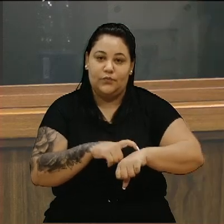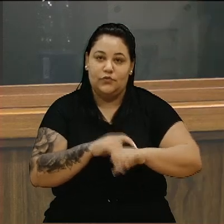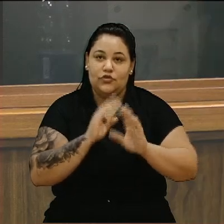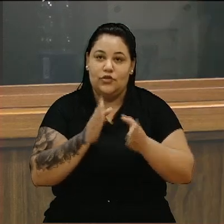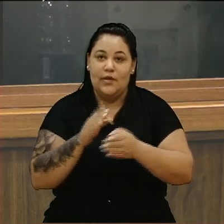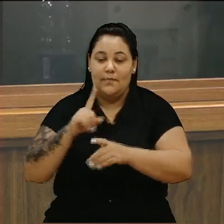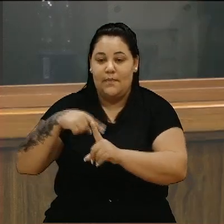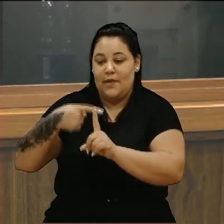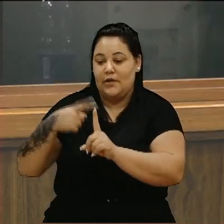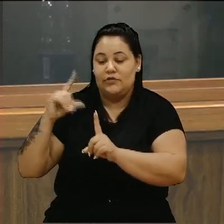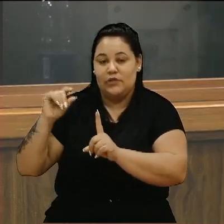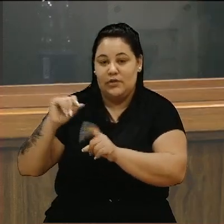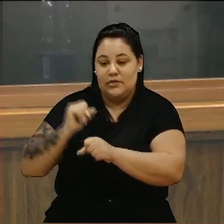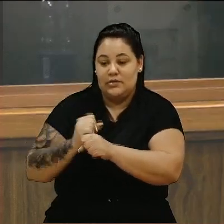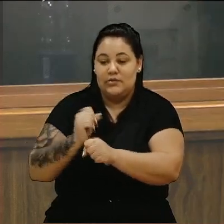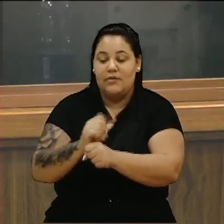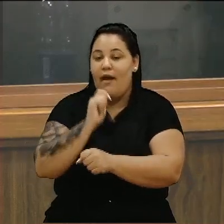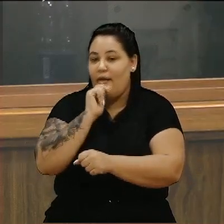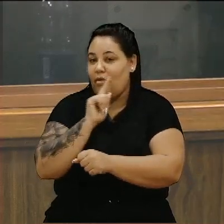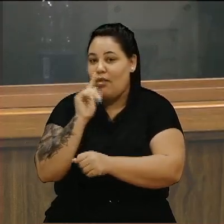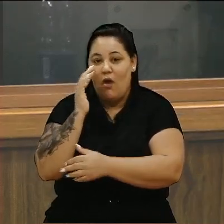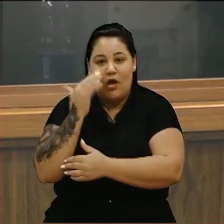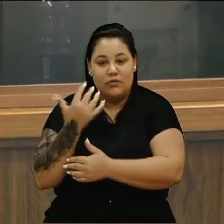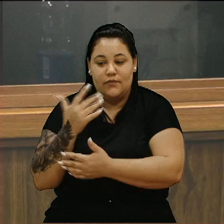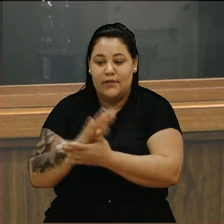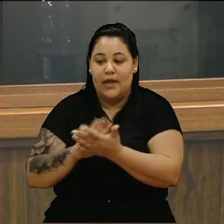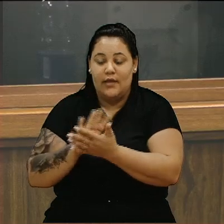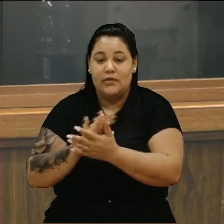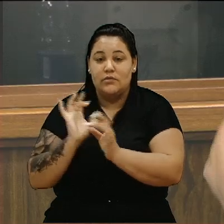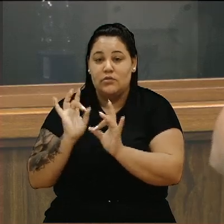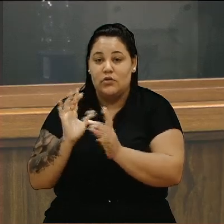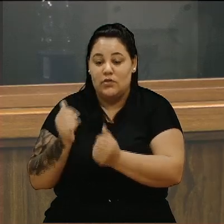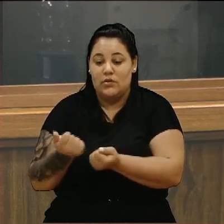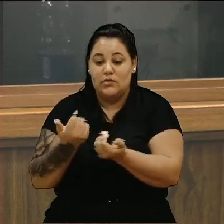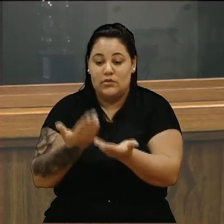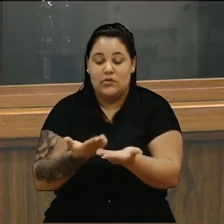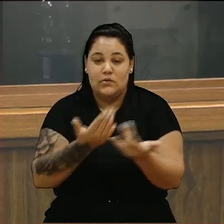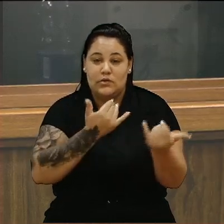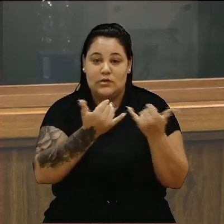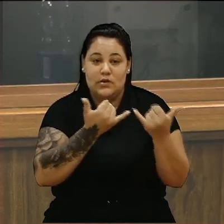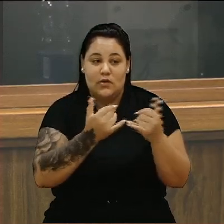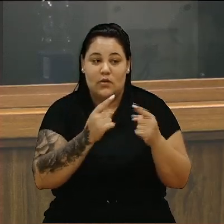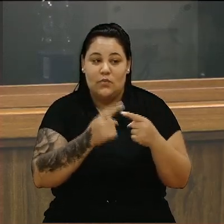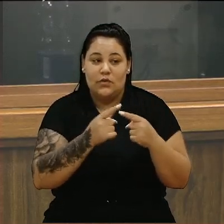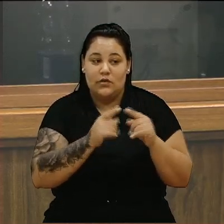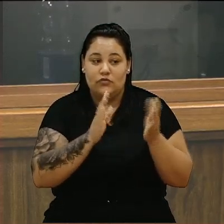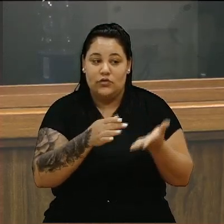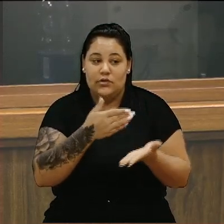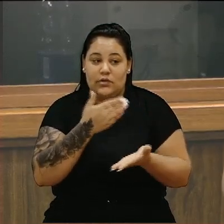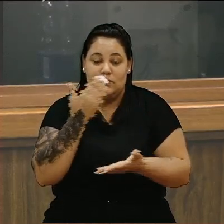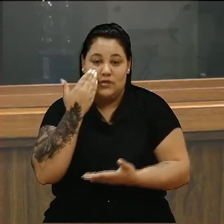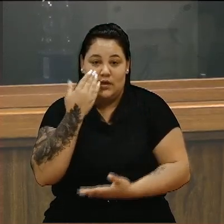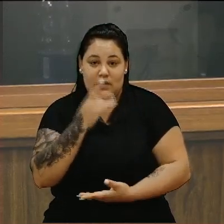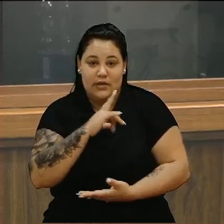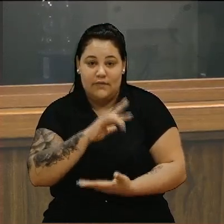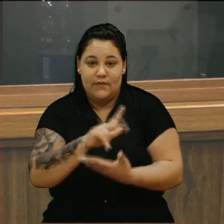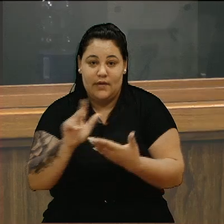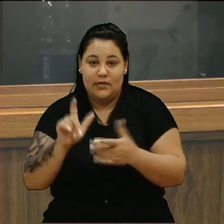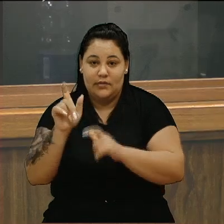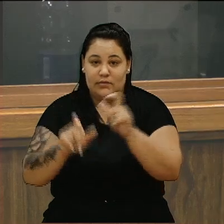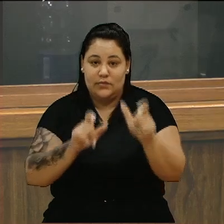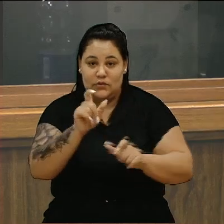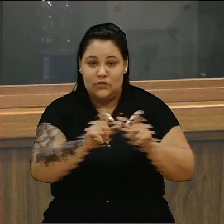10 anos sem solução. Só dei esse exemplo porque eu sei que tem vários nas cidades nessa situação, que é